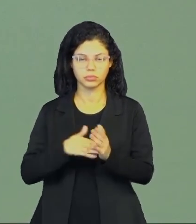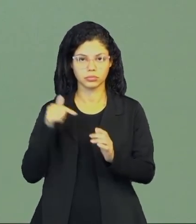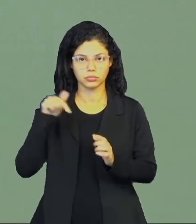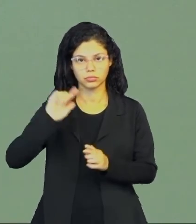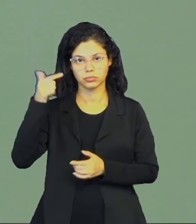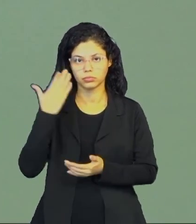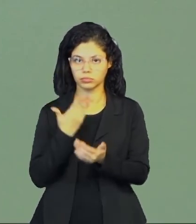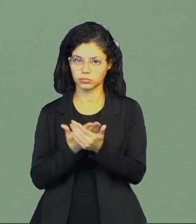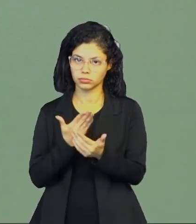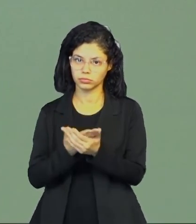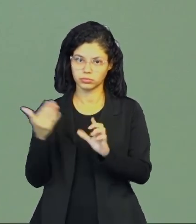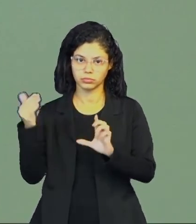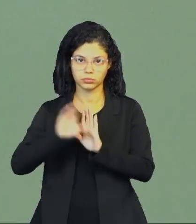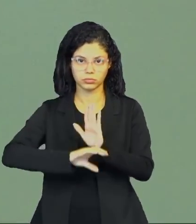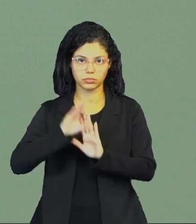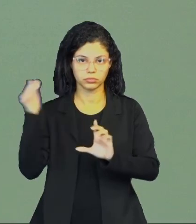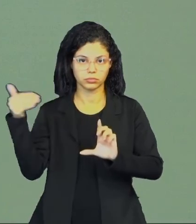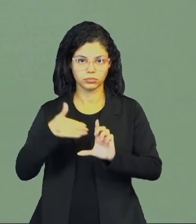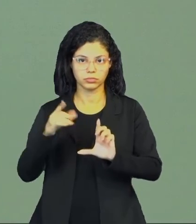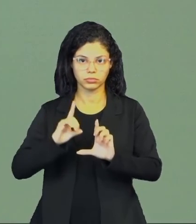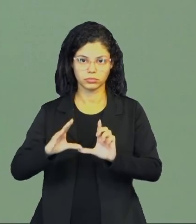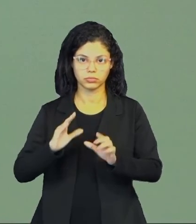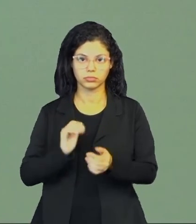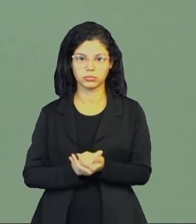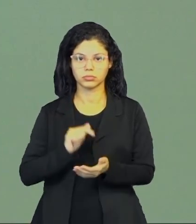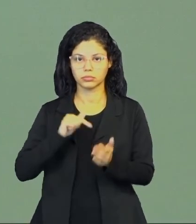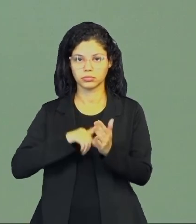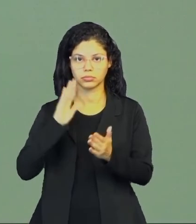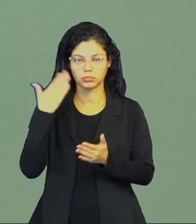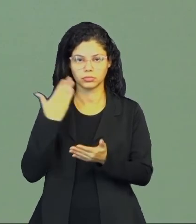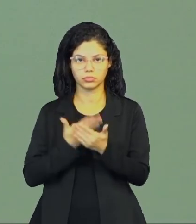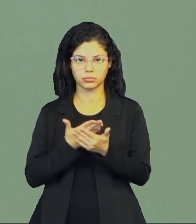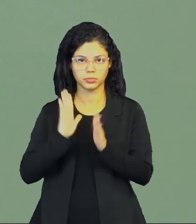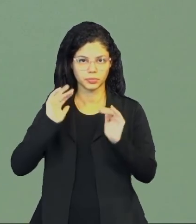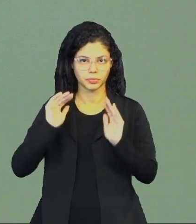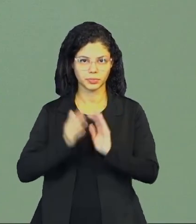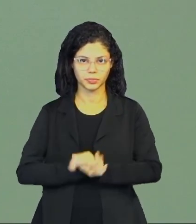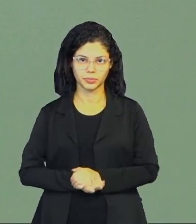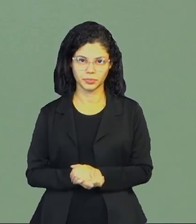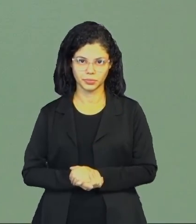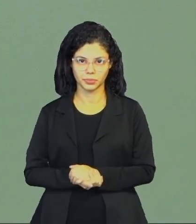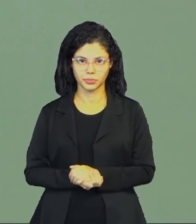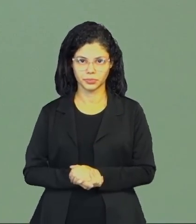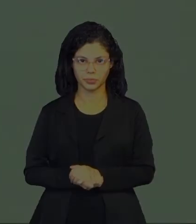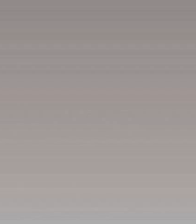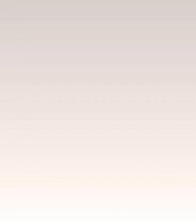ter acesso a esse e demais conteúdos, acesse a plataforma Eduque. Até a próxima aula. Tchau, tchau!